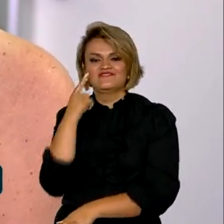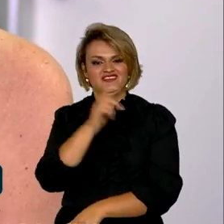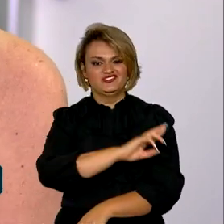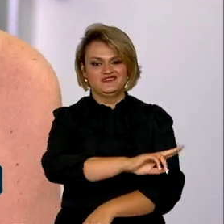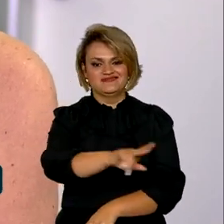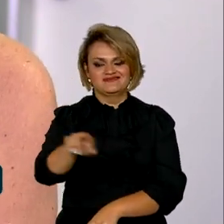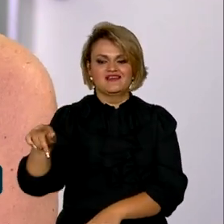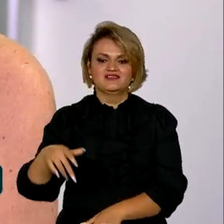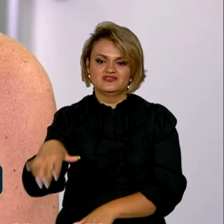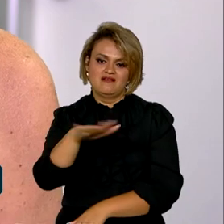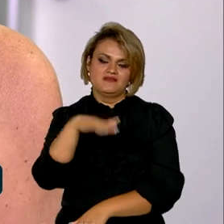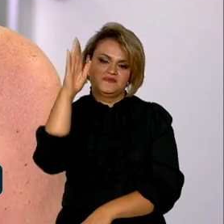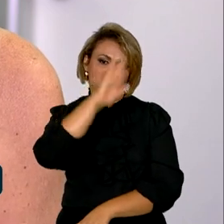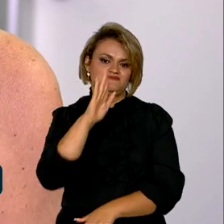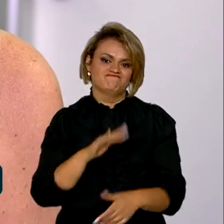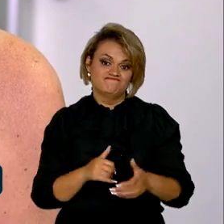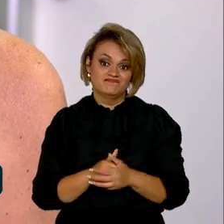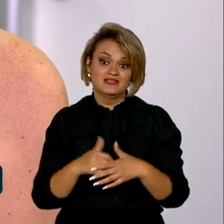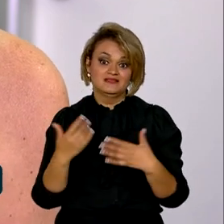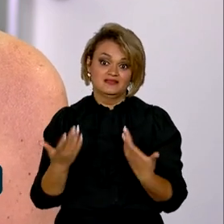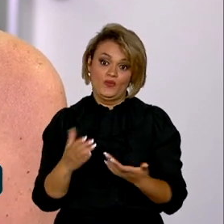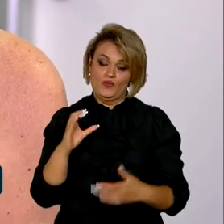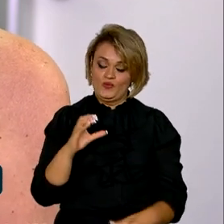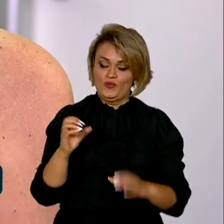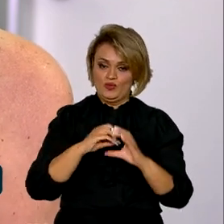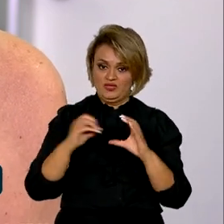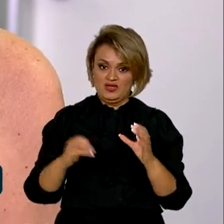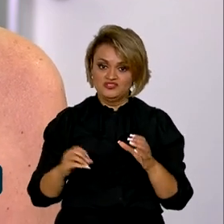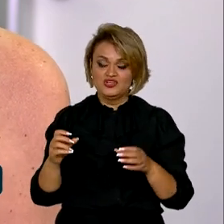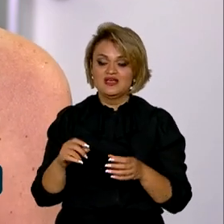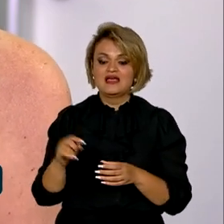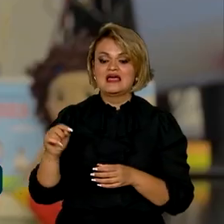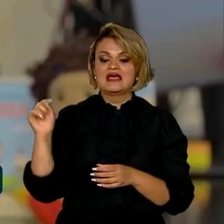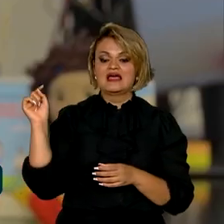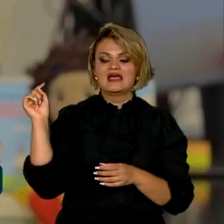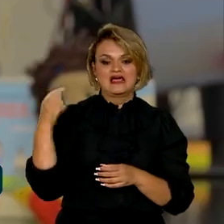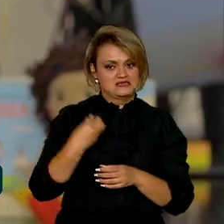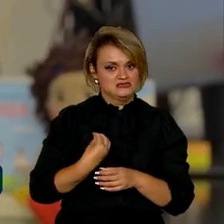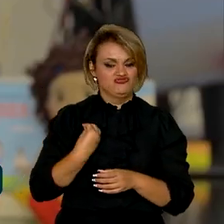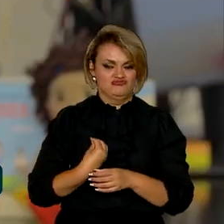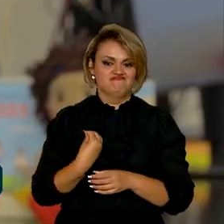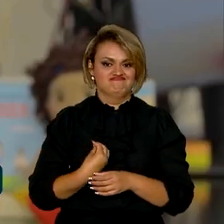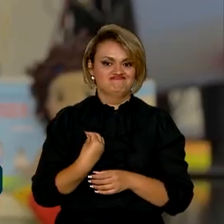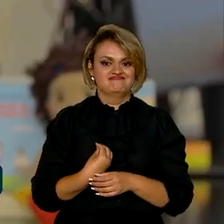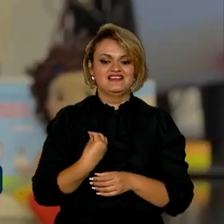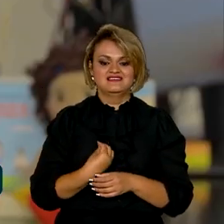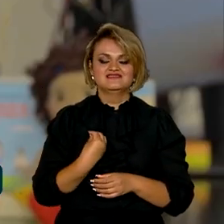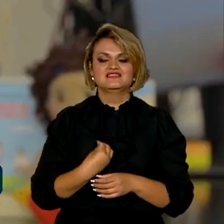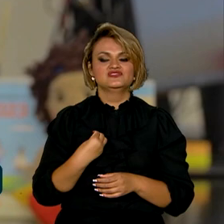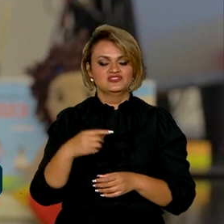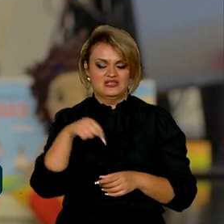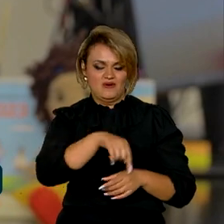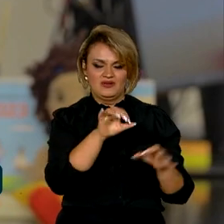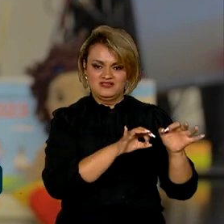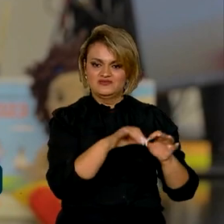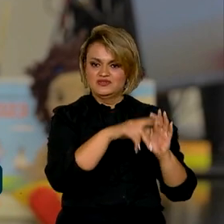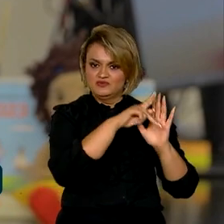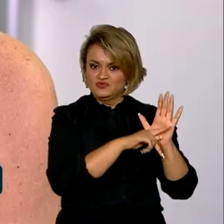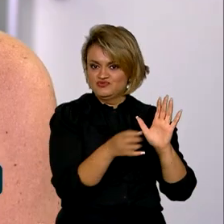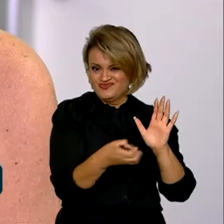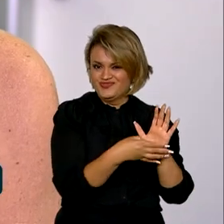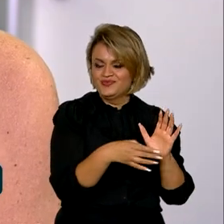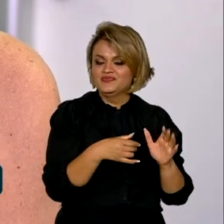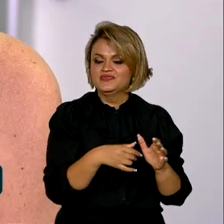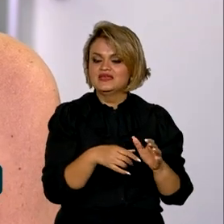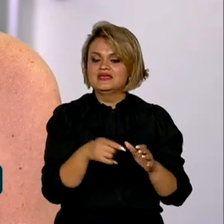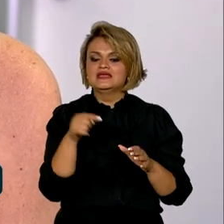do nosso território todo. Então, o CONAD também está, né, presente na construção, evidentemente,